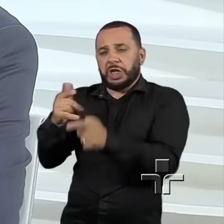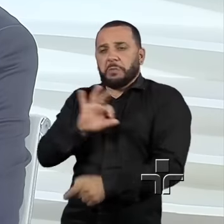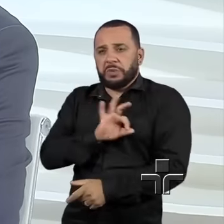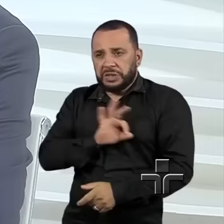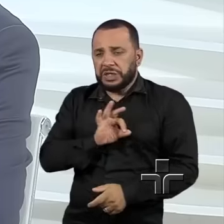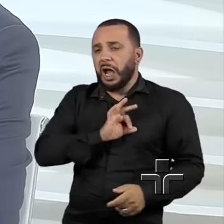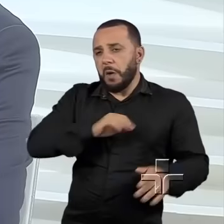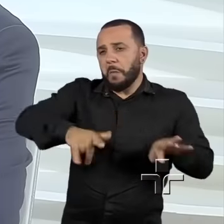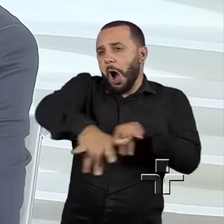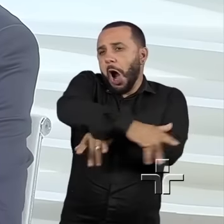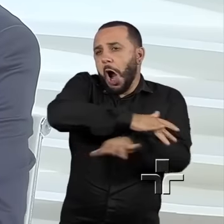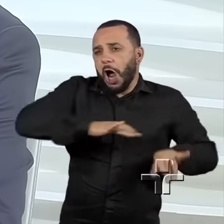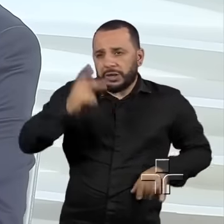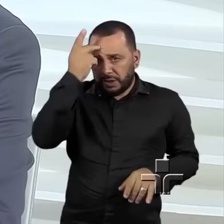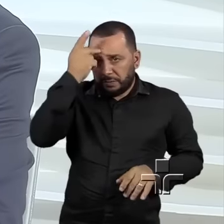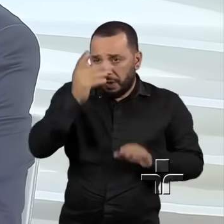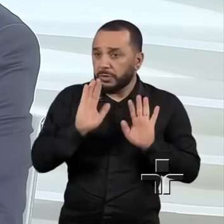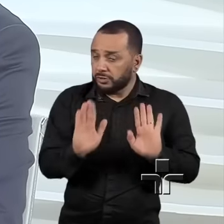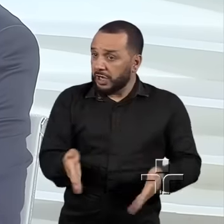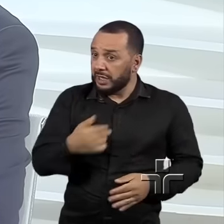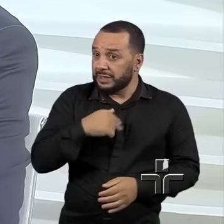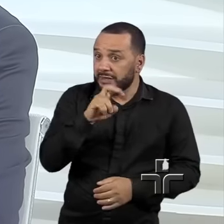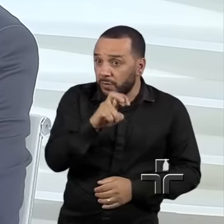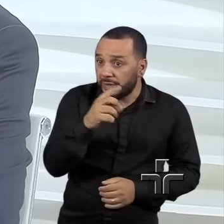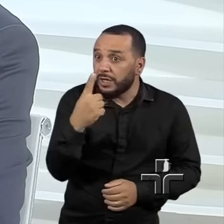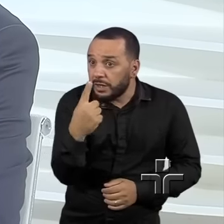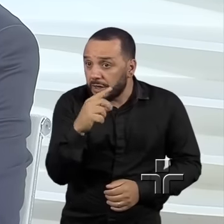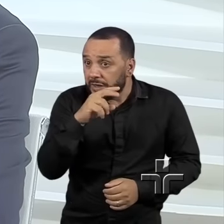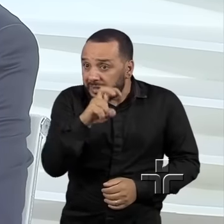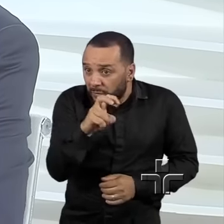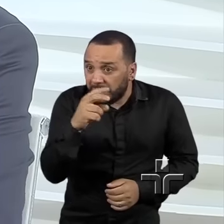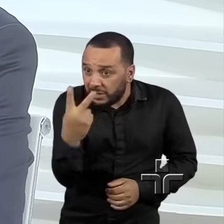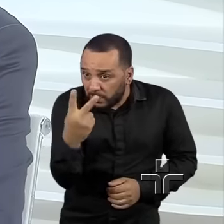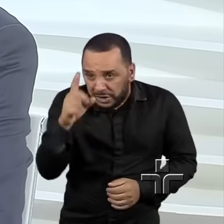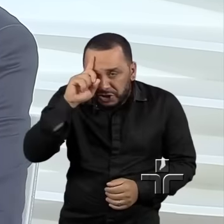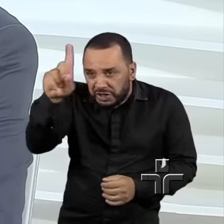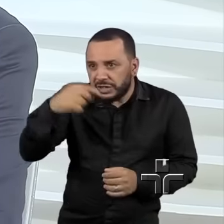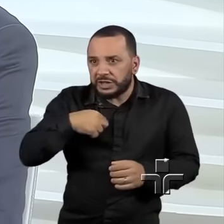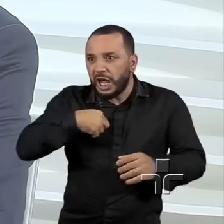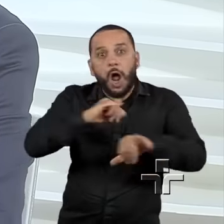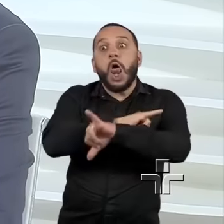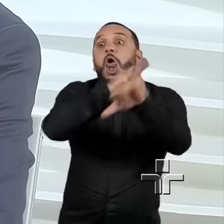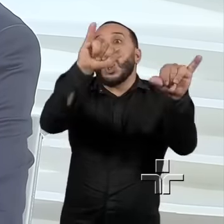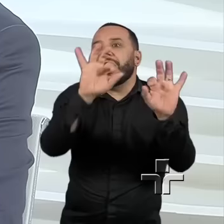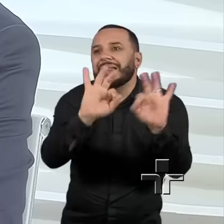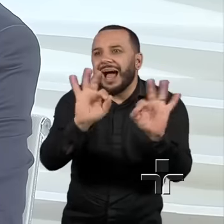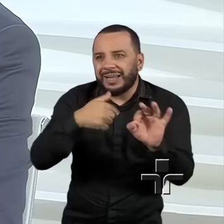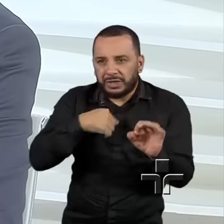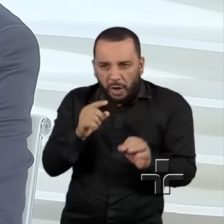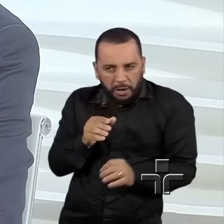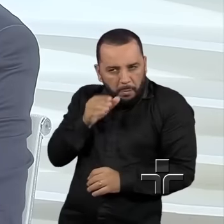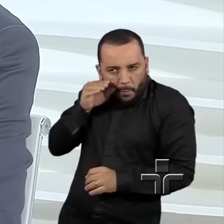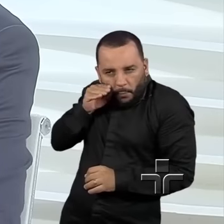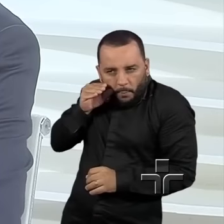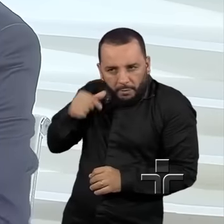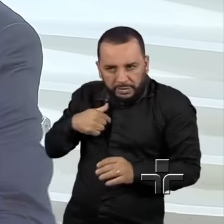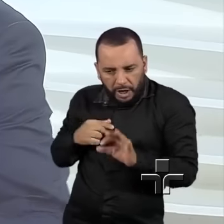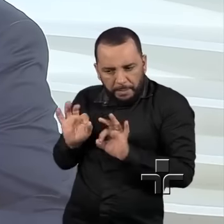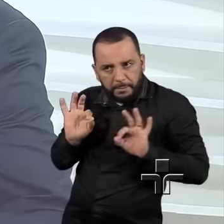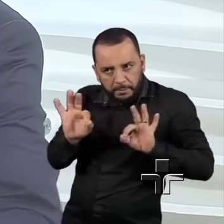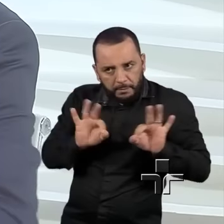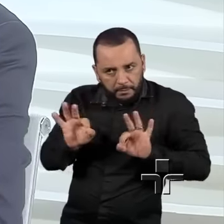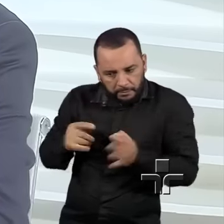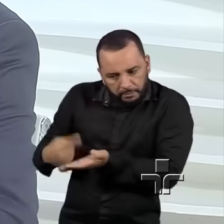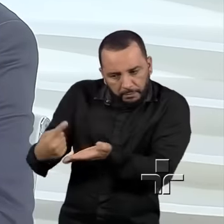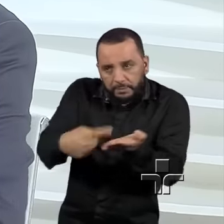revolta em São Paulo durante 52 dias precisamente planejamos sem que nenhuma notícia fosse eh vazada aqui vocês